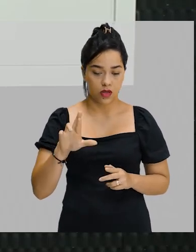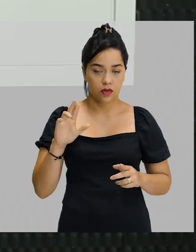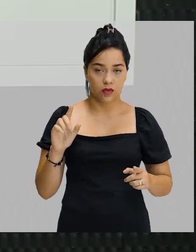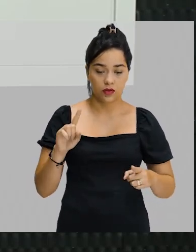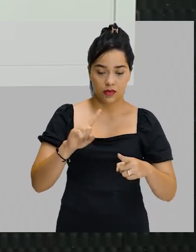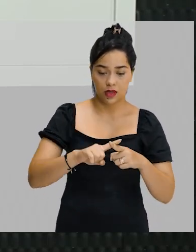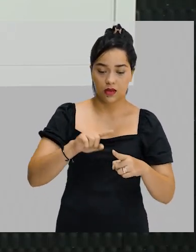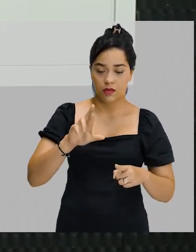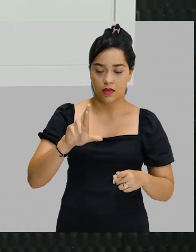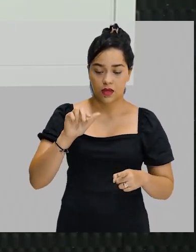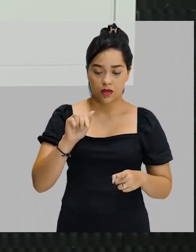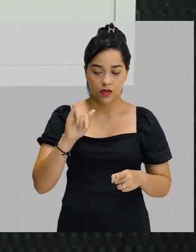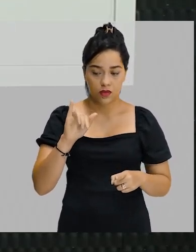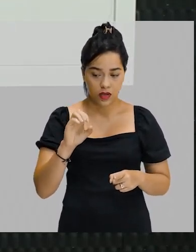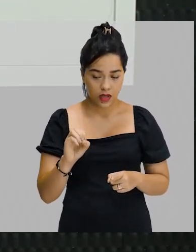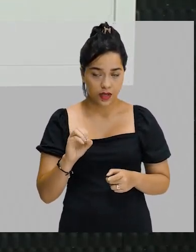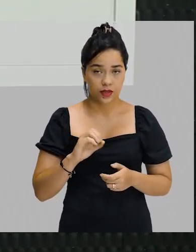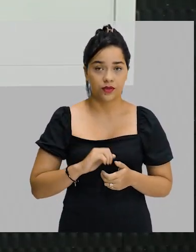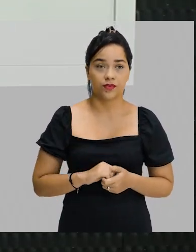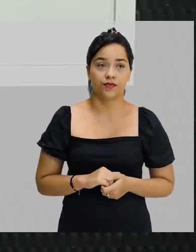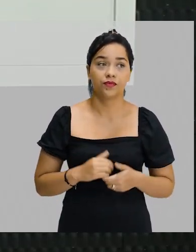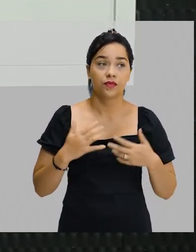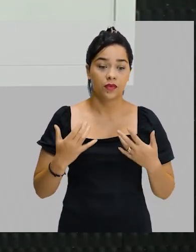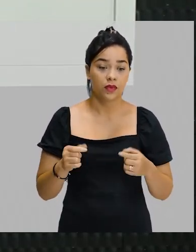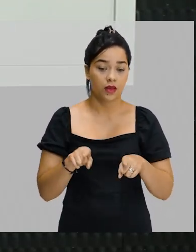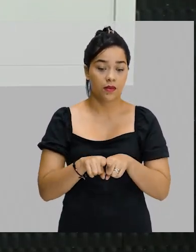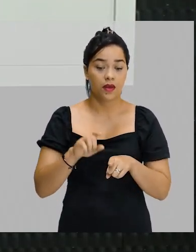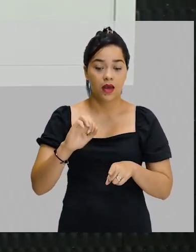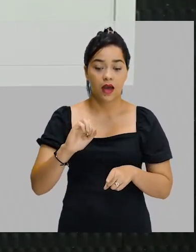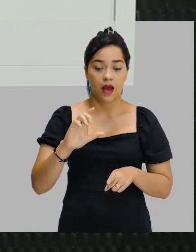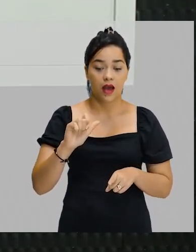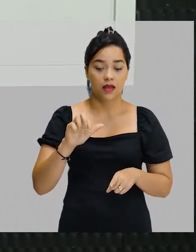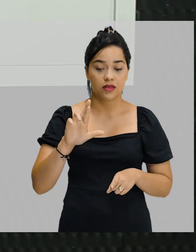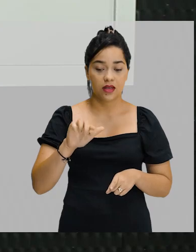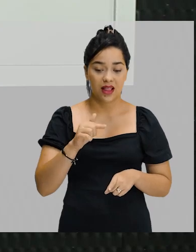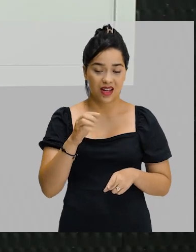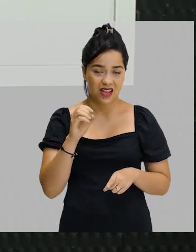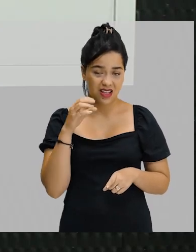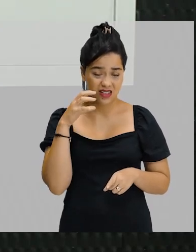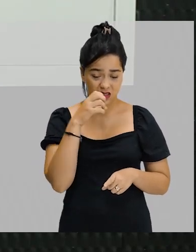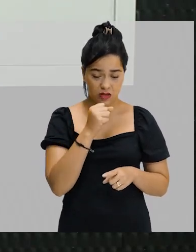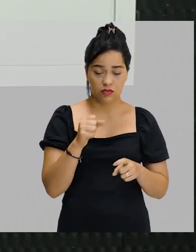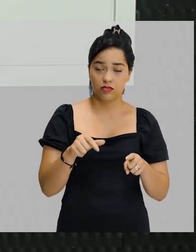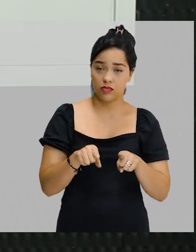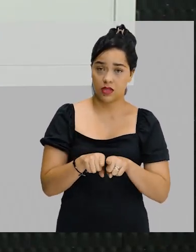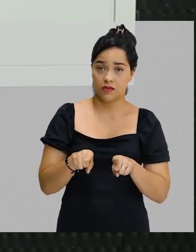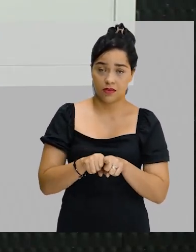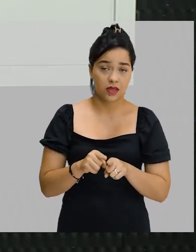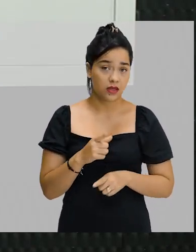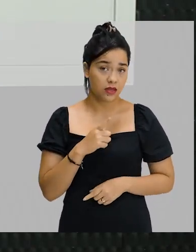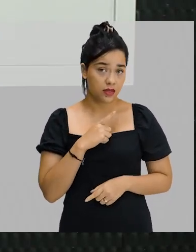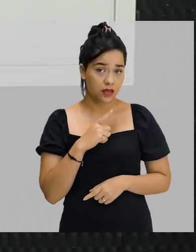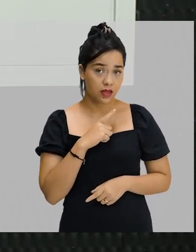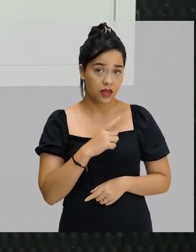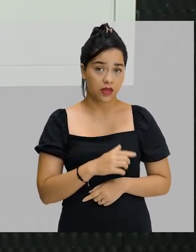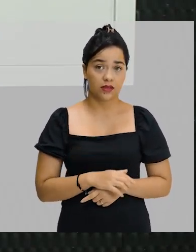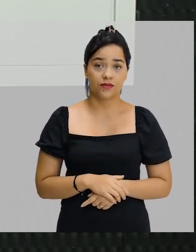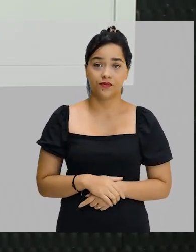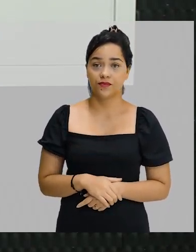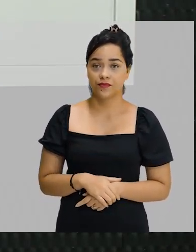multiplicado pelo raio, ok? E a aceleração também, pegando aqui esse mesmo gancho, a aceleração